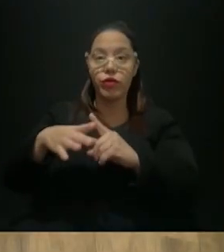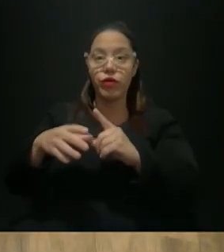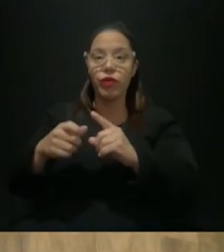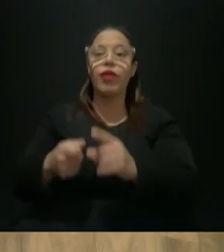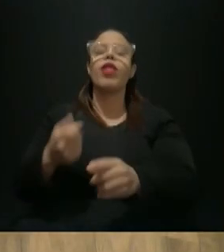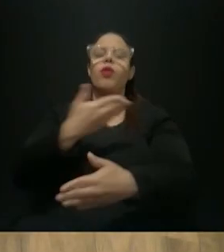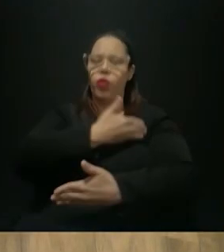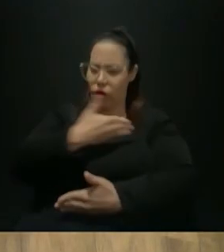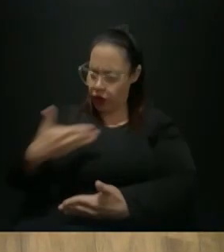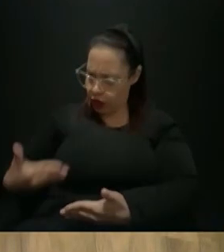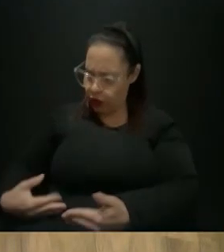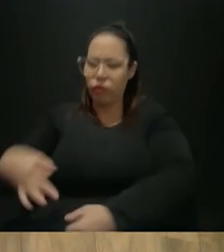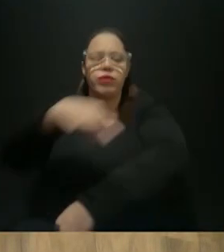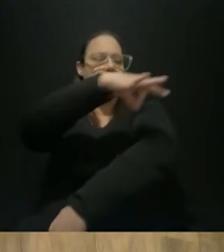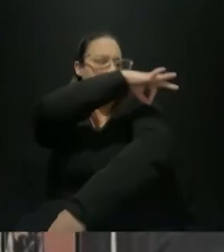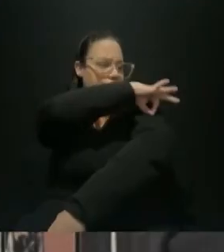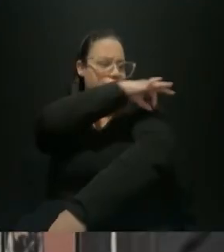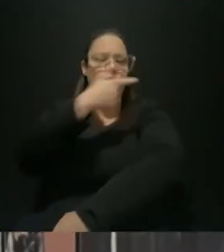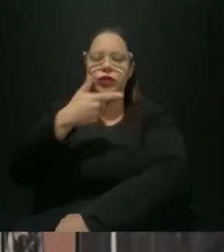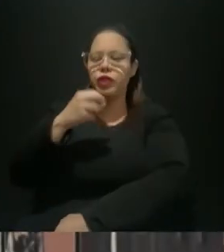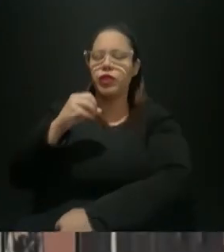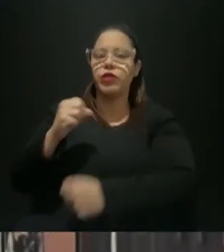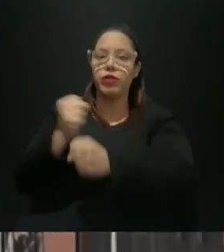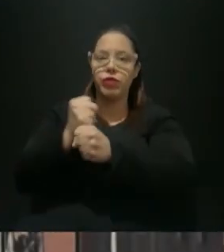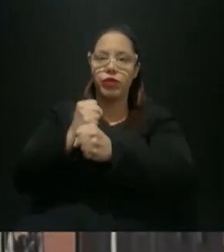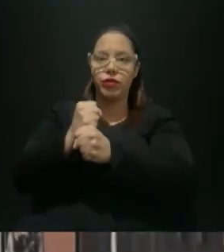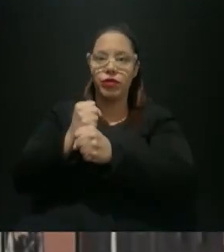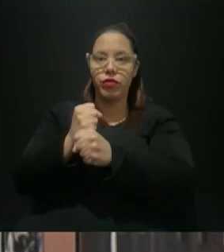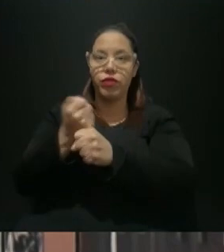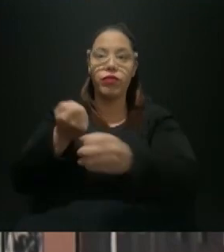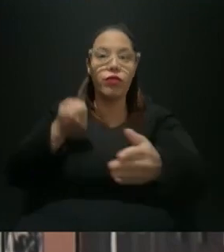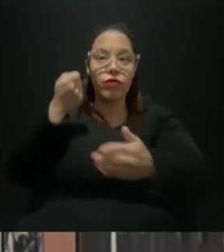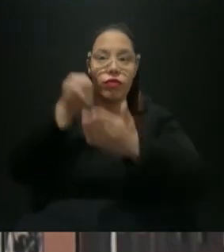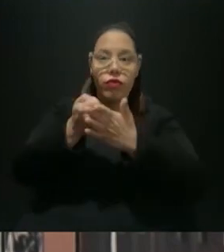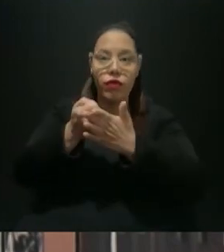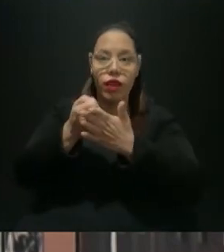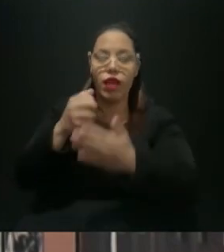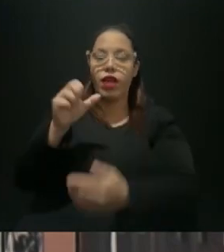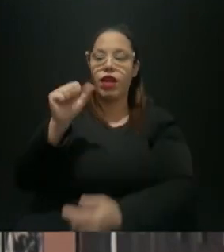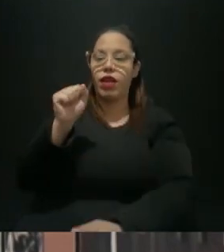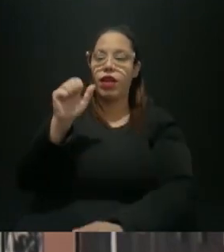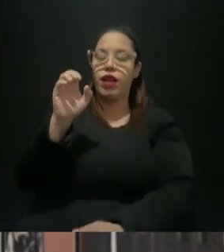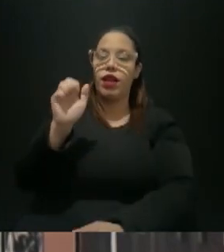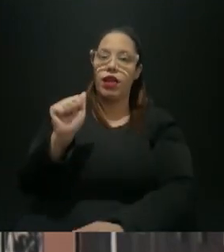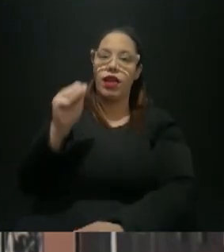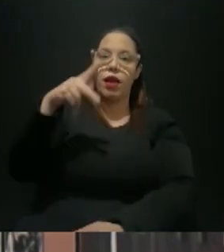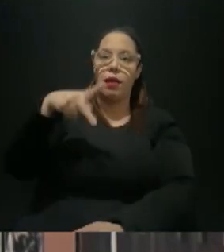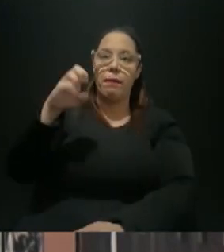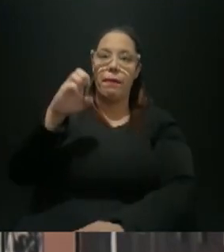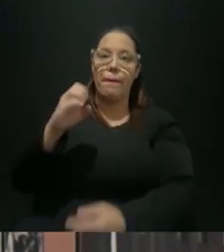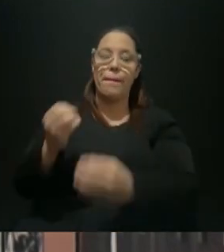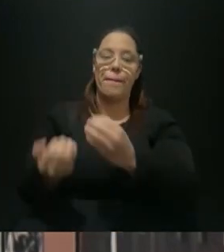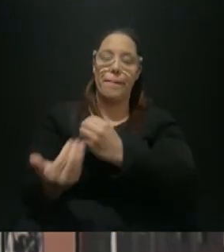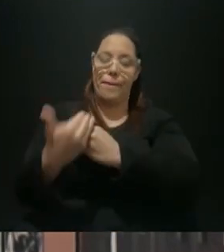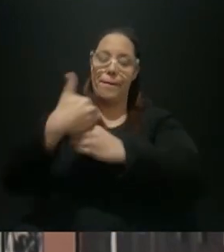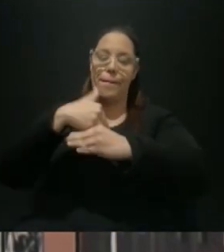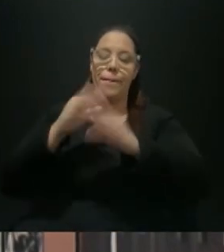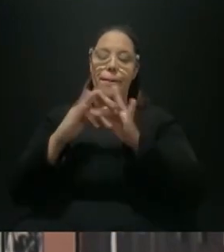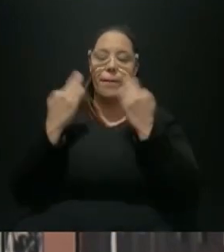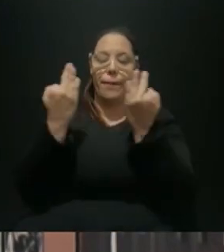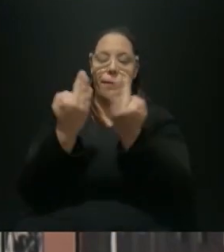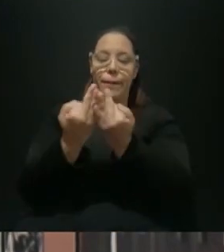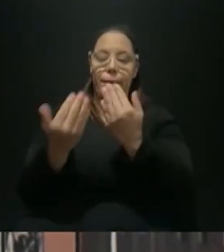de Campinas por 20 anos, onde atuou no SAPECA, o Serviço de Acolhimento em Família Acolhedora,